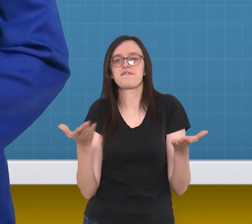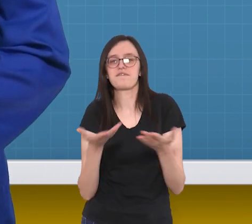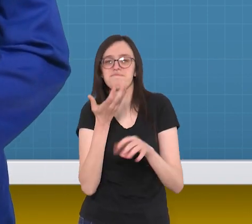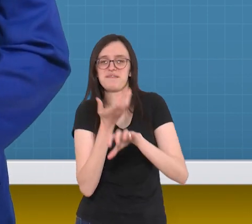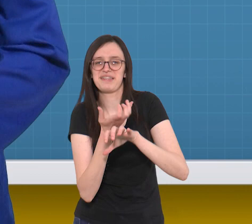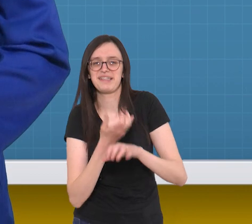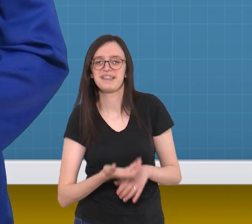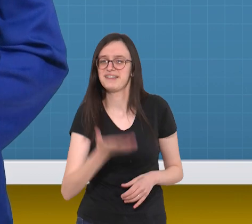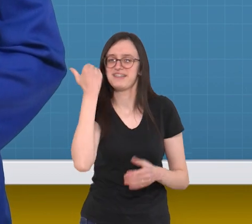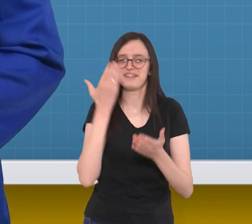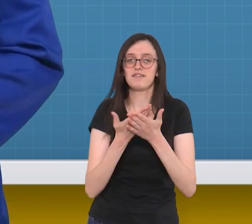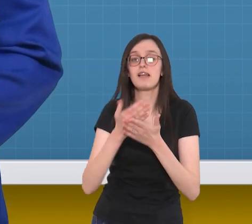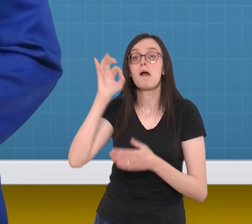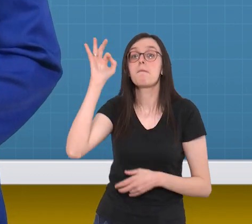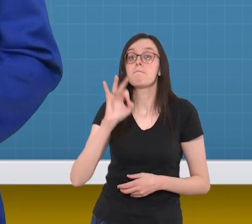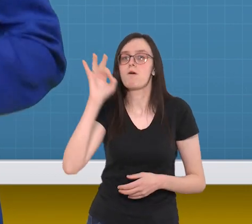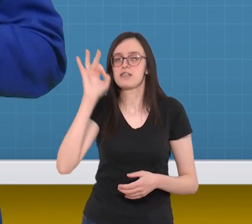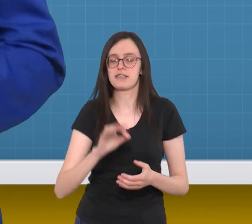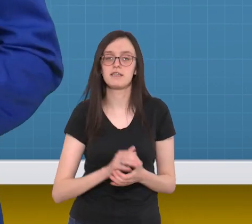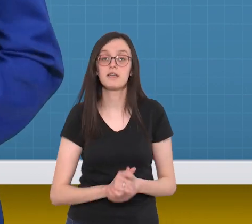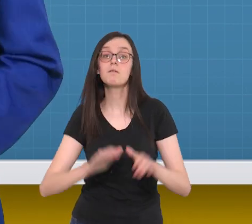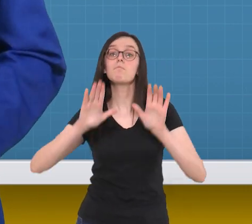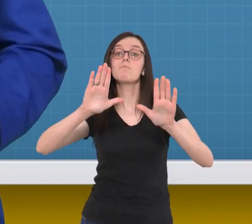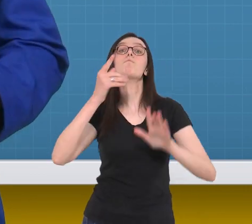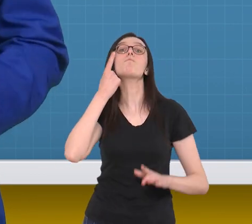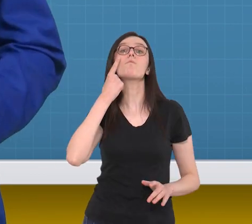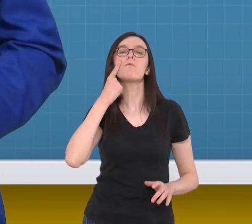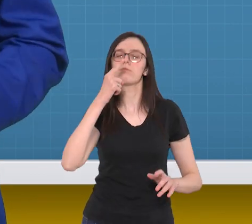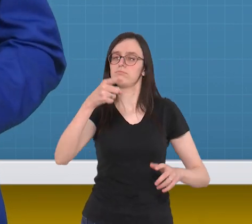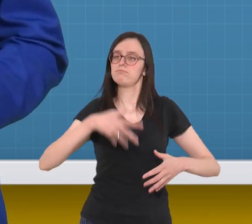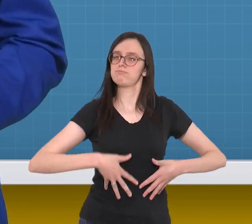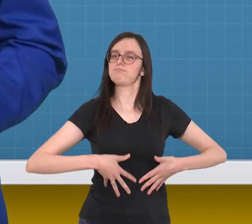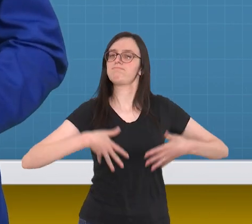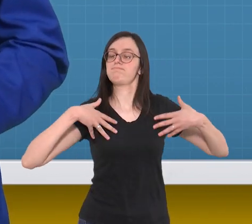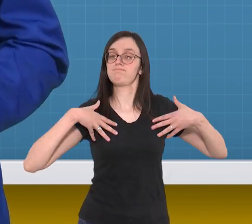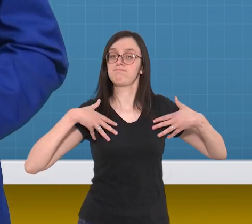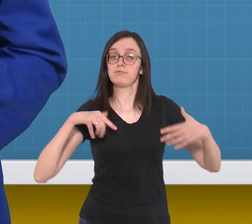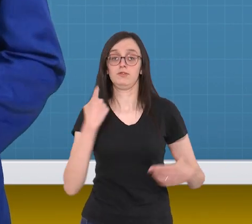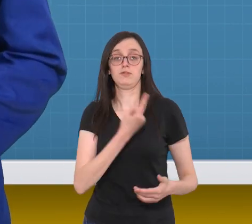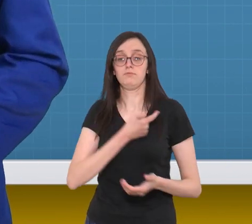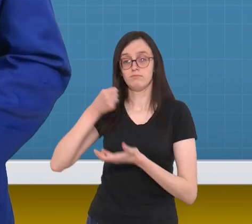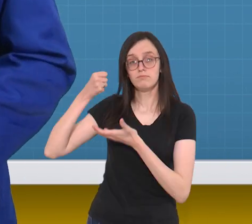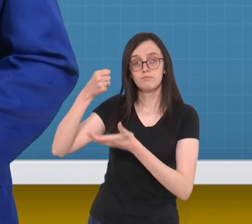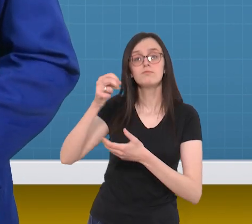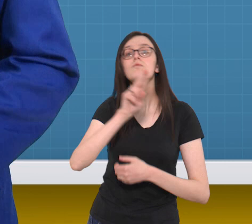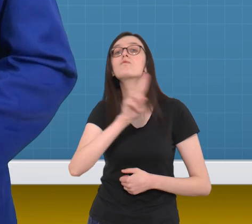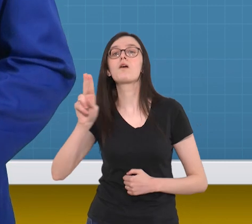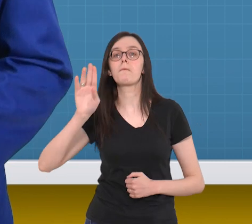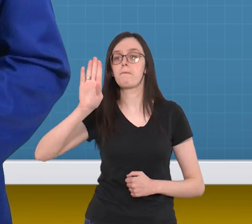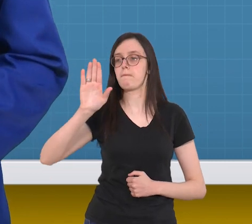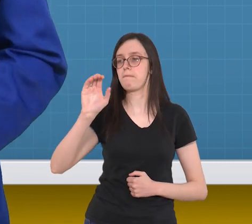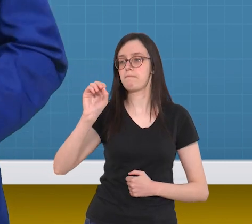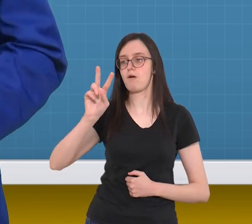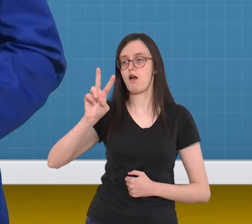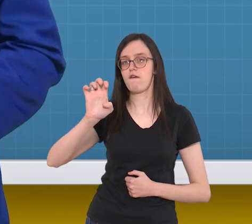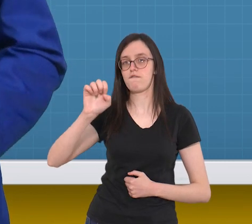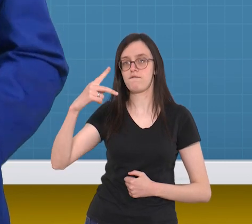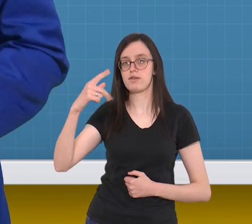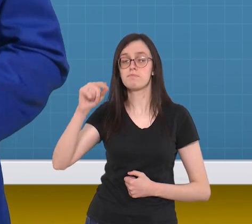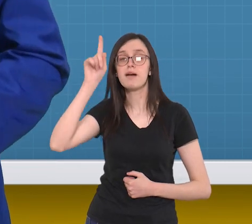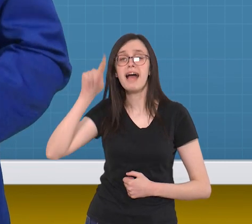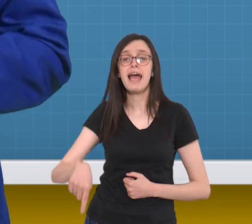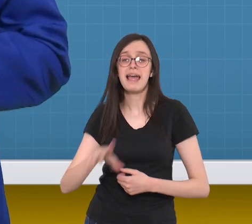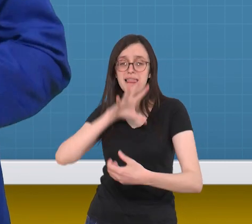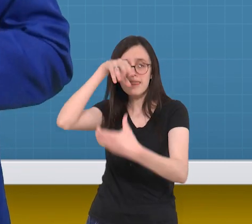hoje, né? Vamos estudar porcentagem. E olha, orgulhe-se, a nossa bolsa, que é chamada Bovespa, ela é uma das